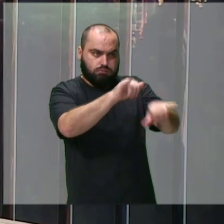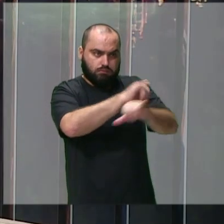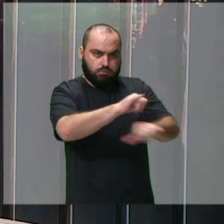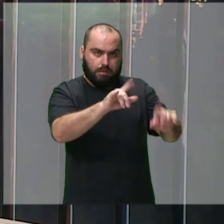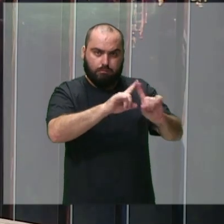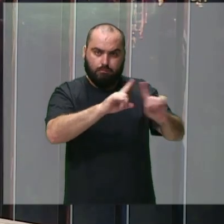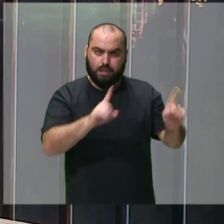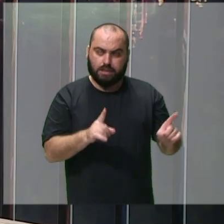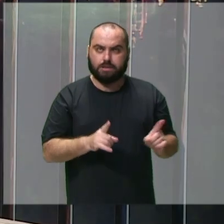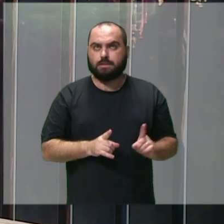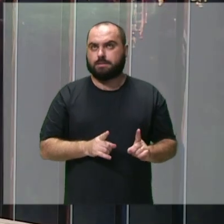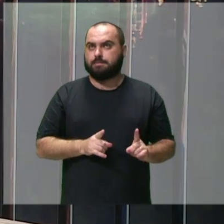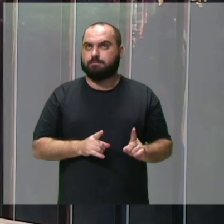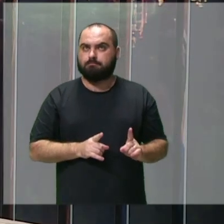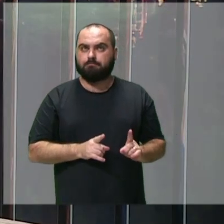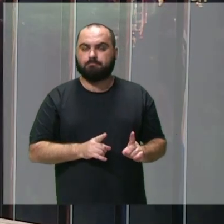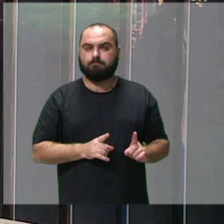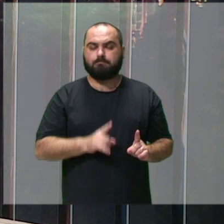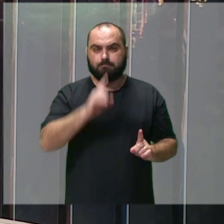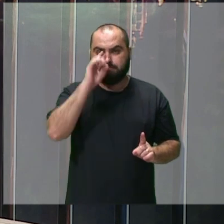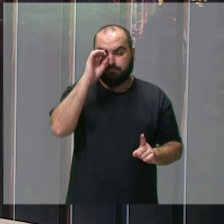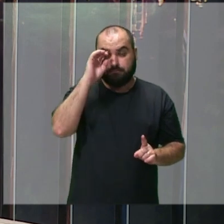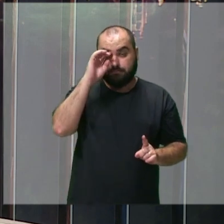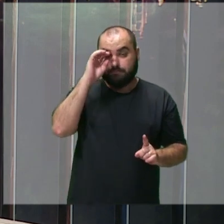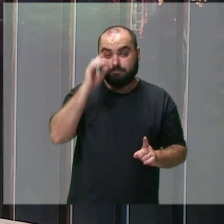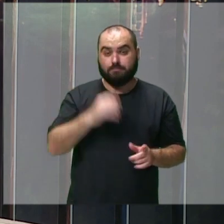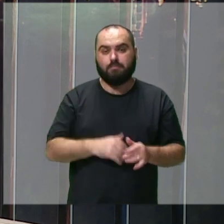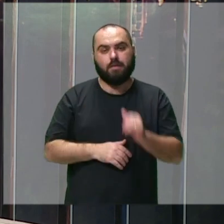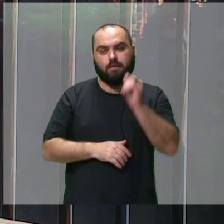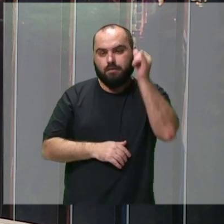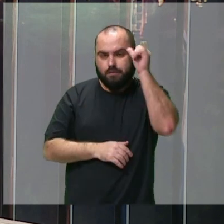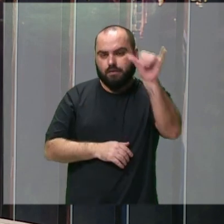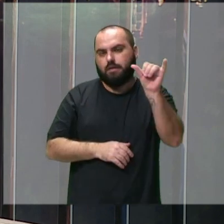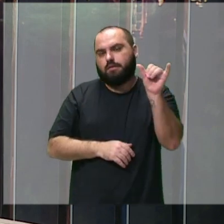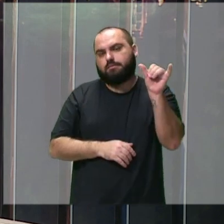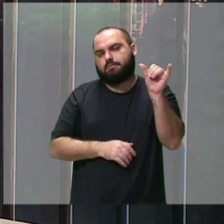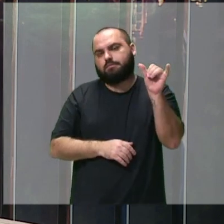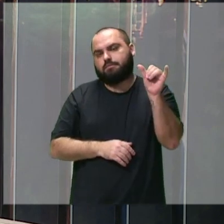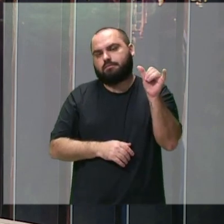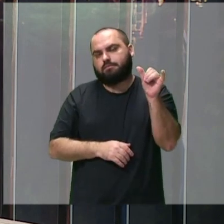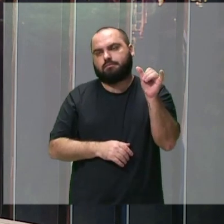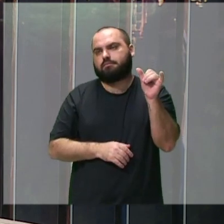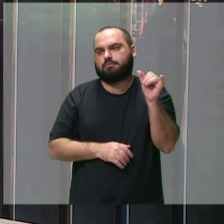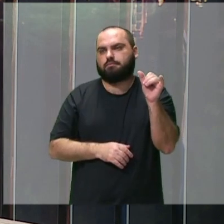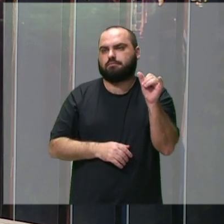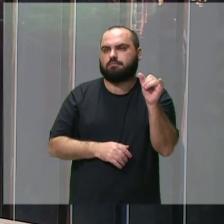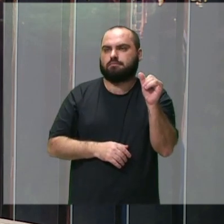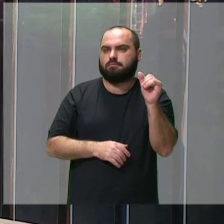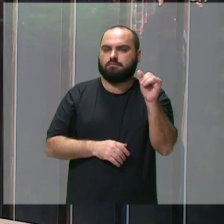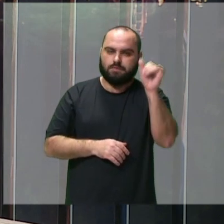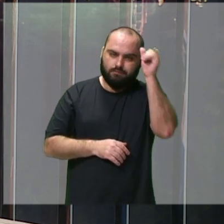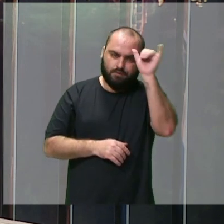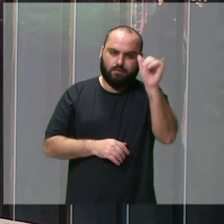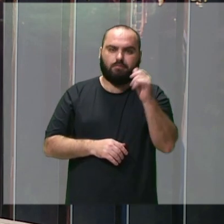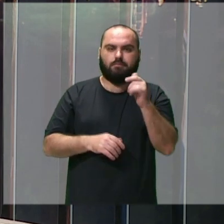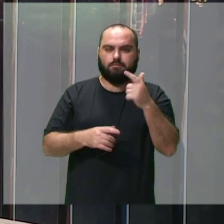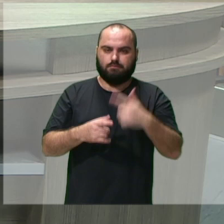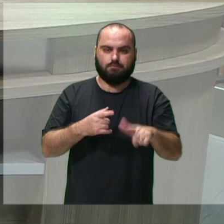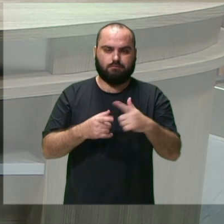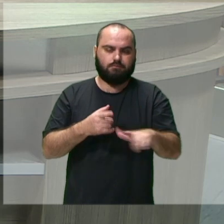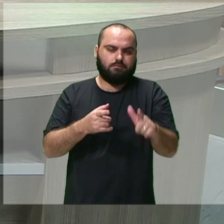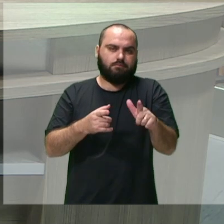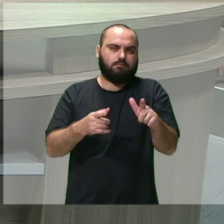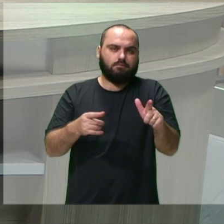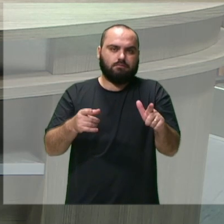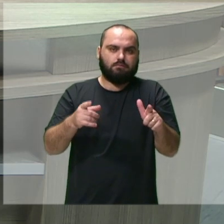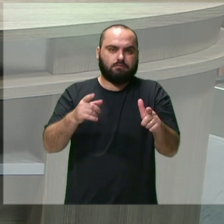é, digamos assim, até para não se cair não cair a questão da